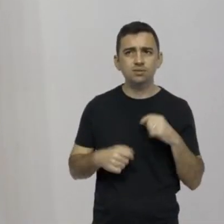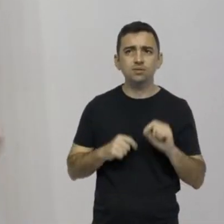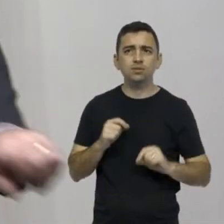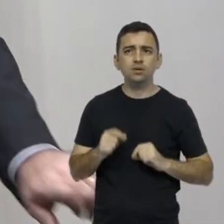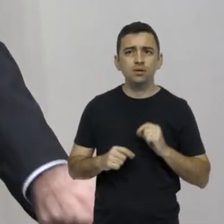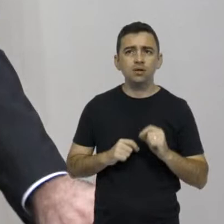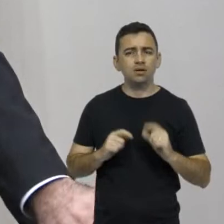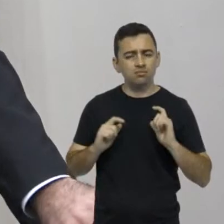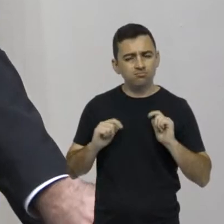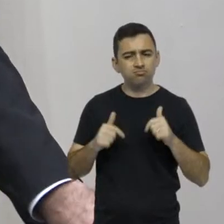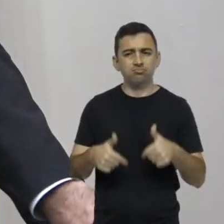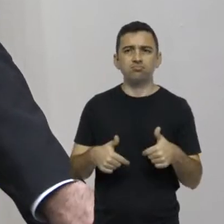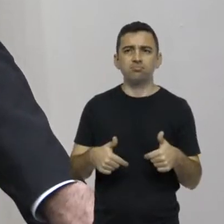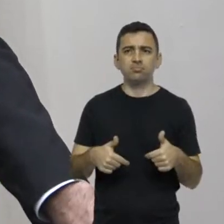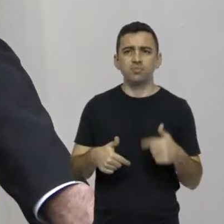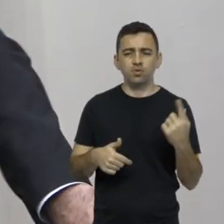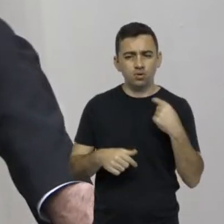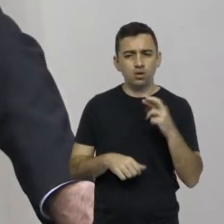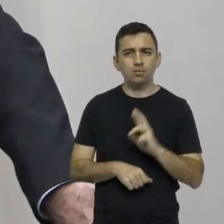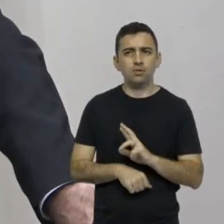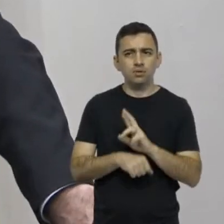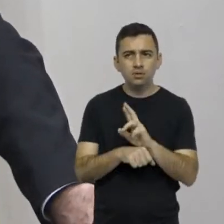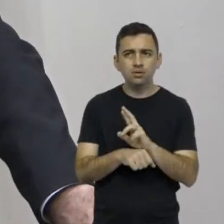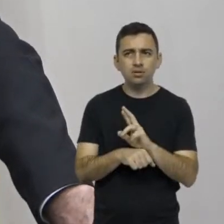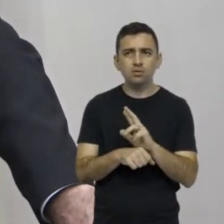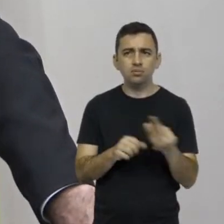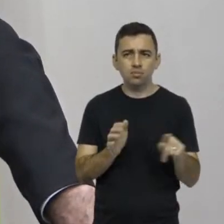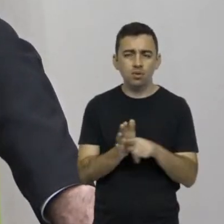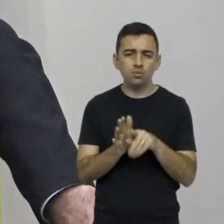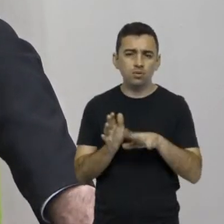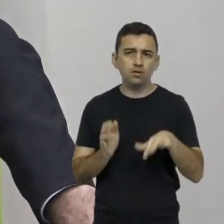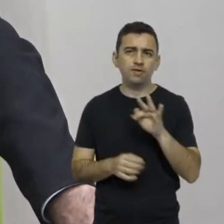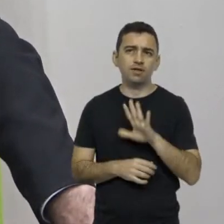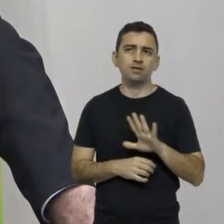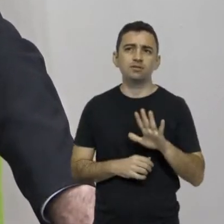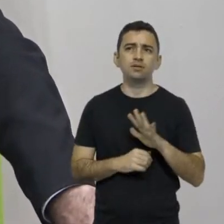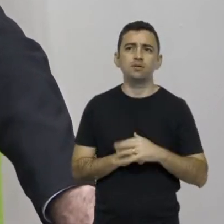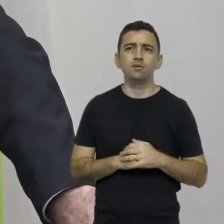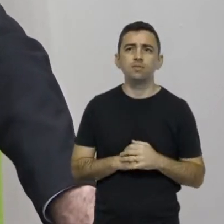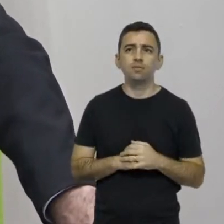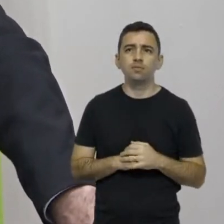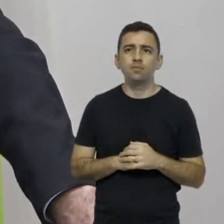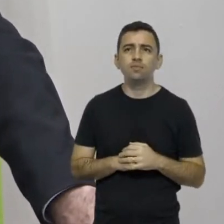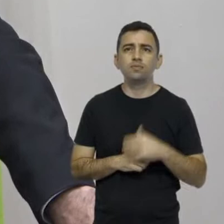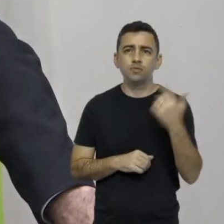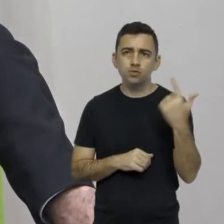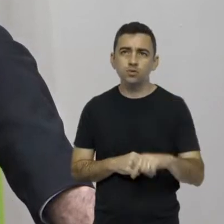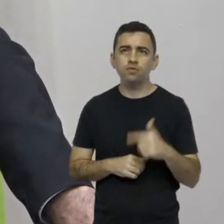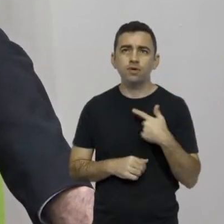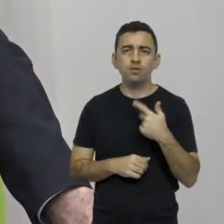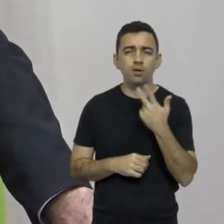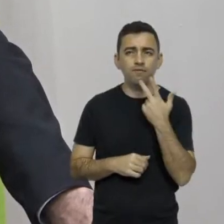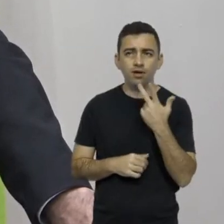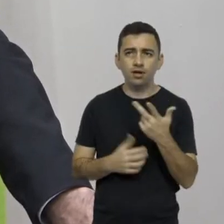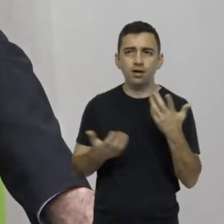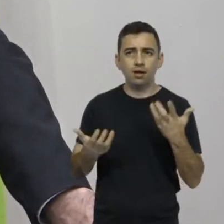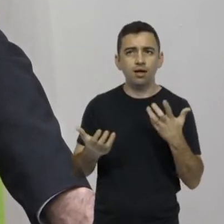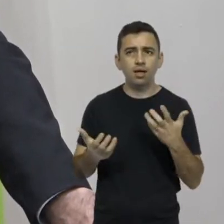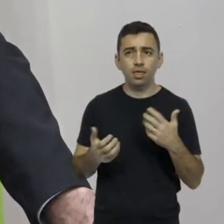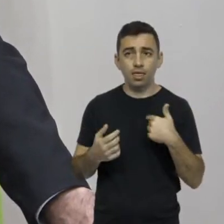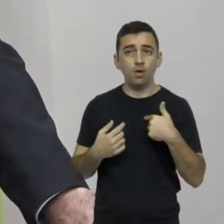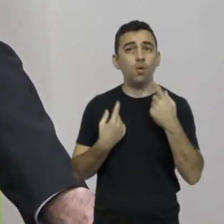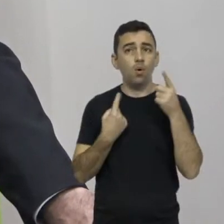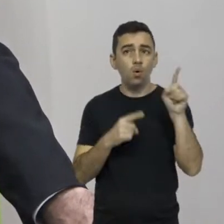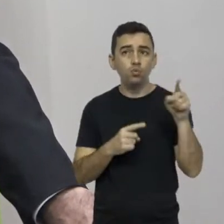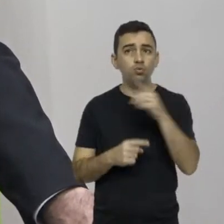se fazer valer o que nós representamos para a federação. Mais uma vez, quero dizer, não é uma reclamação contra